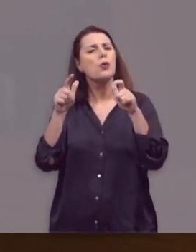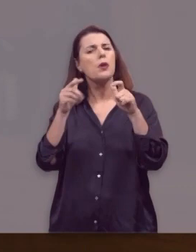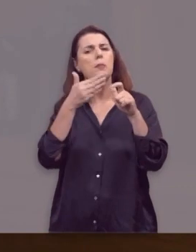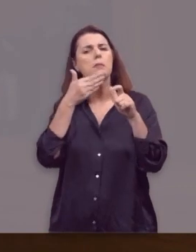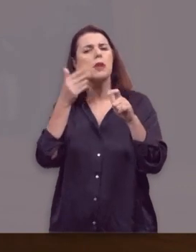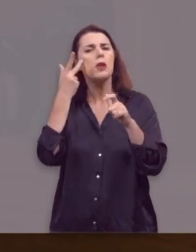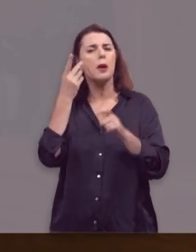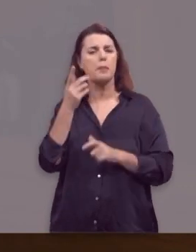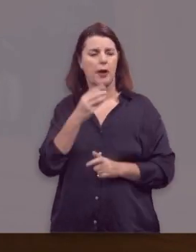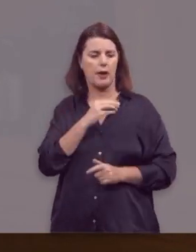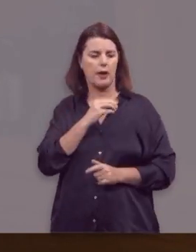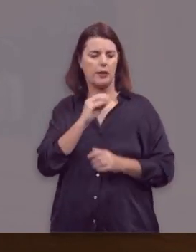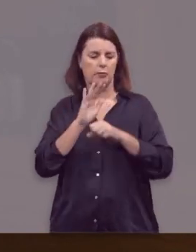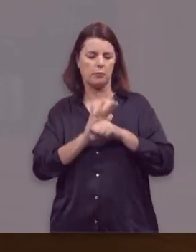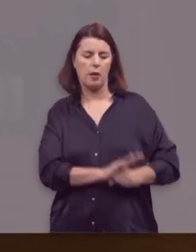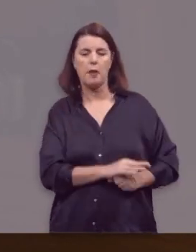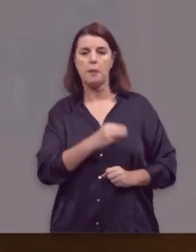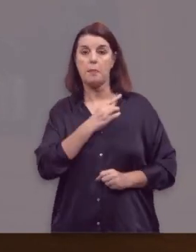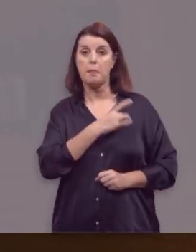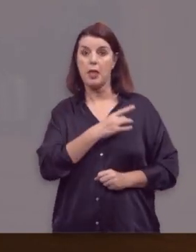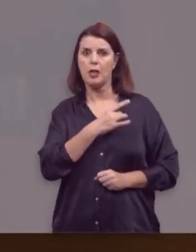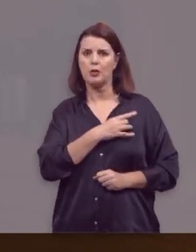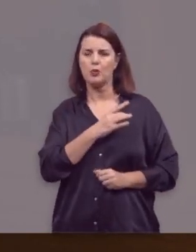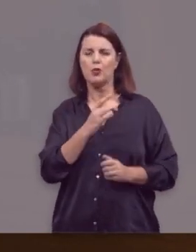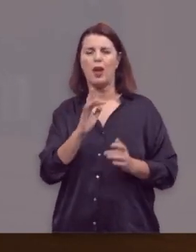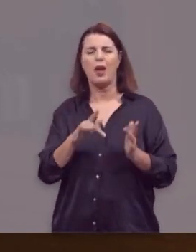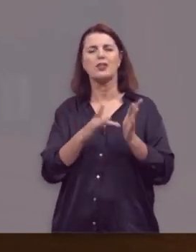da presença de Jesus conosco.